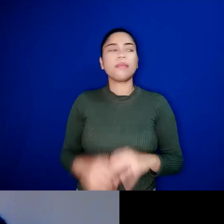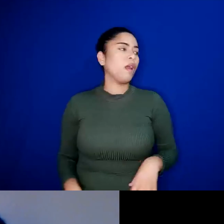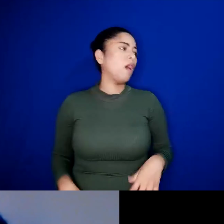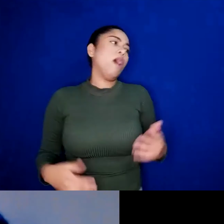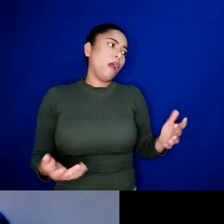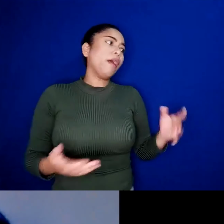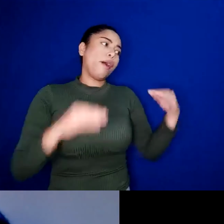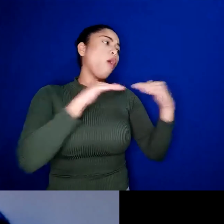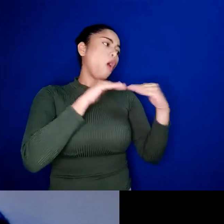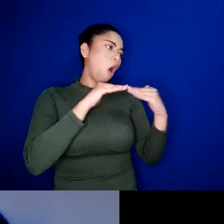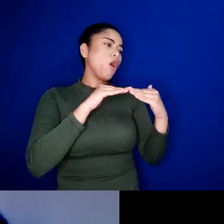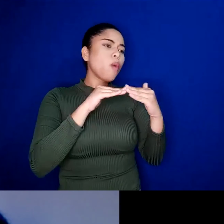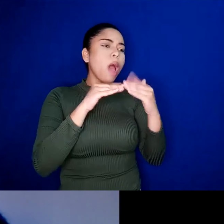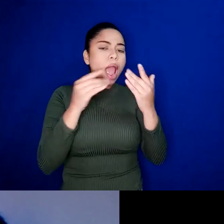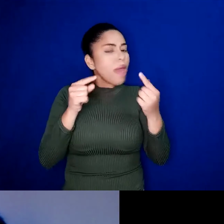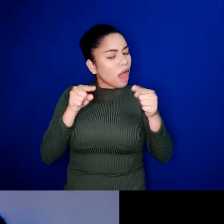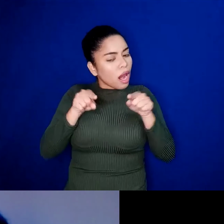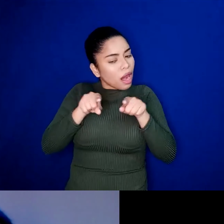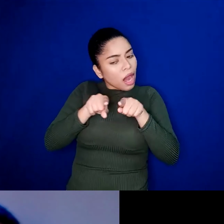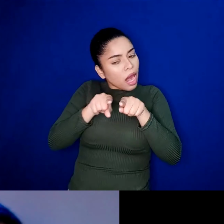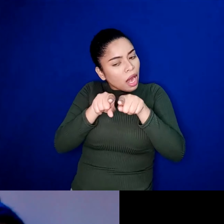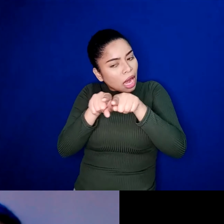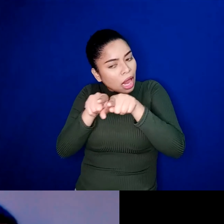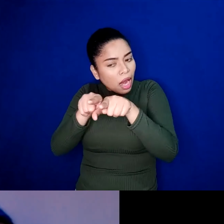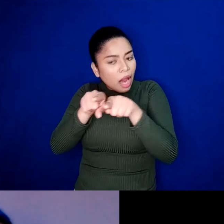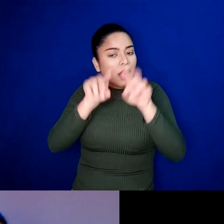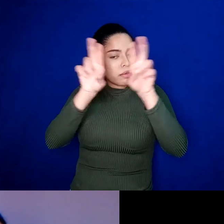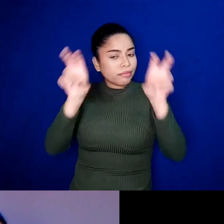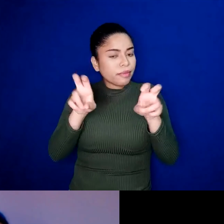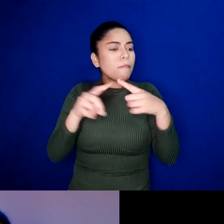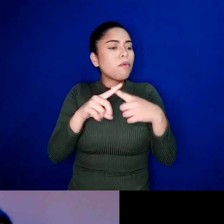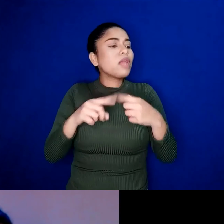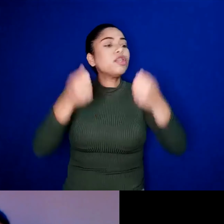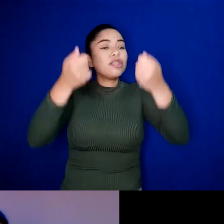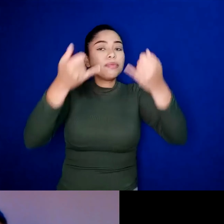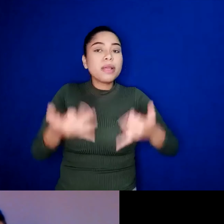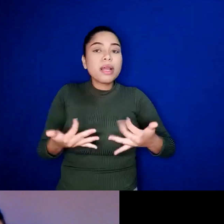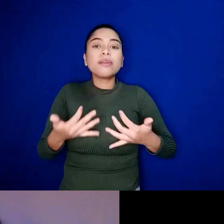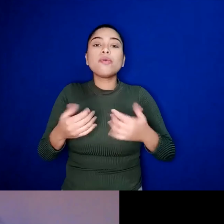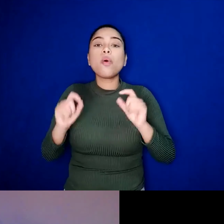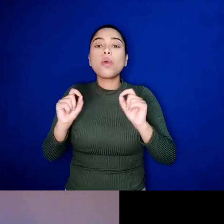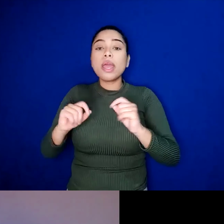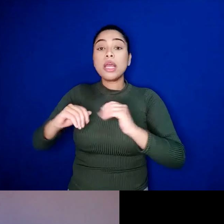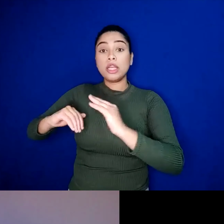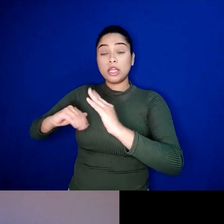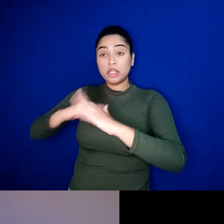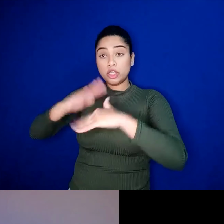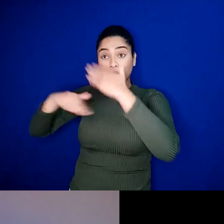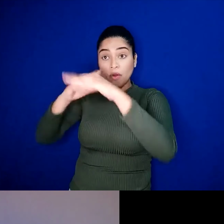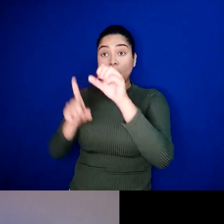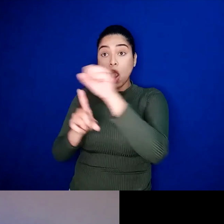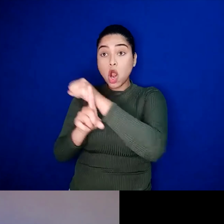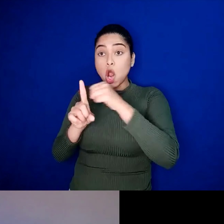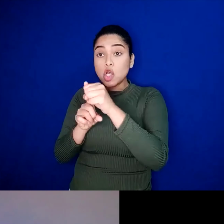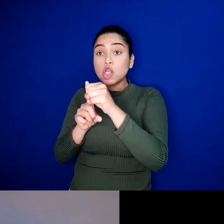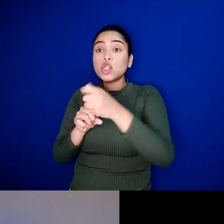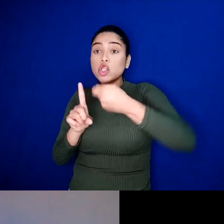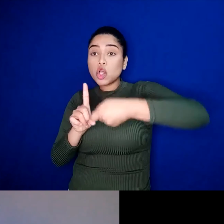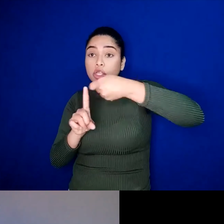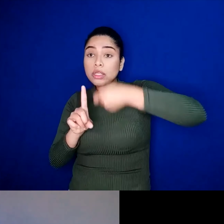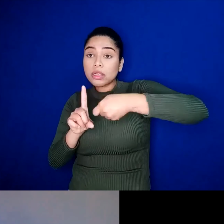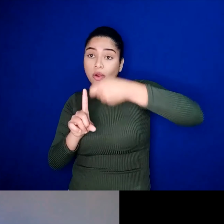diversos âmbitos aí diversos aspectos por dia a gente tá falando ele desenvolvimento sócio-econômico também né está falando de um mercado consumidor